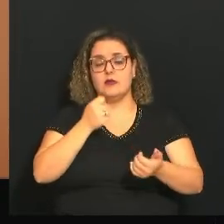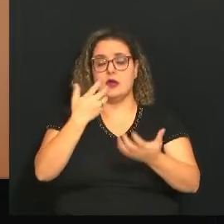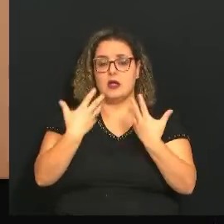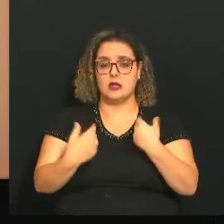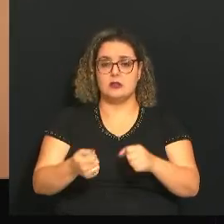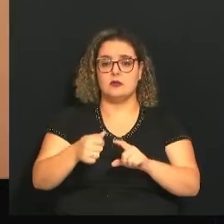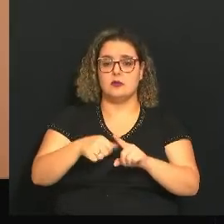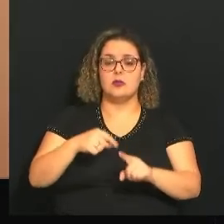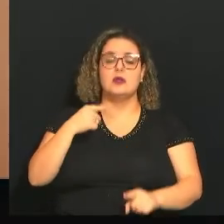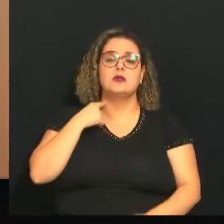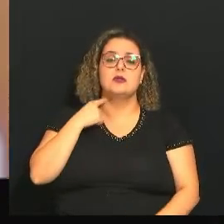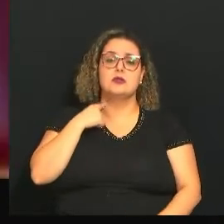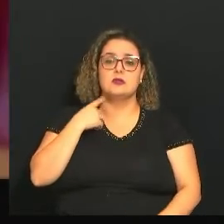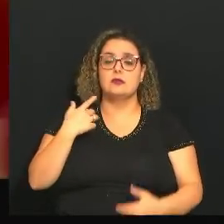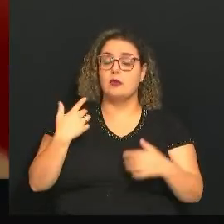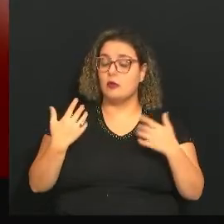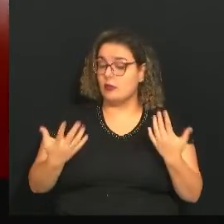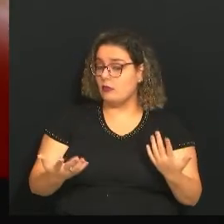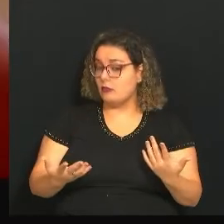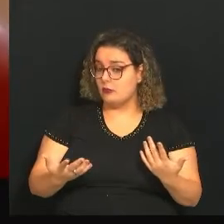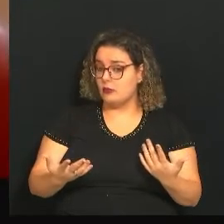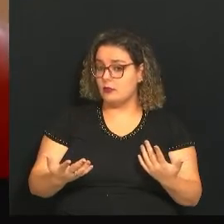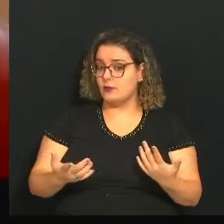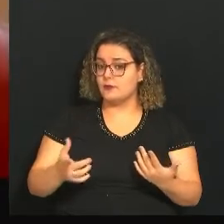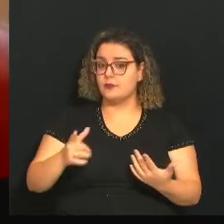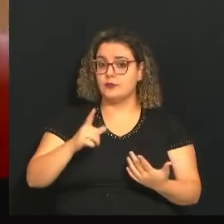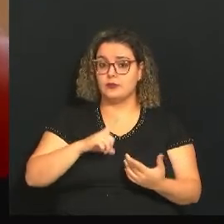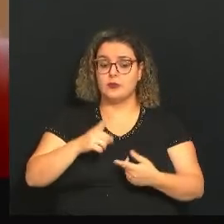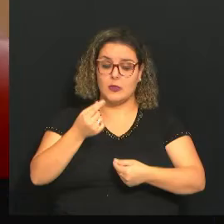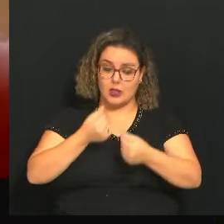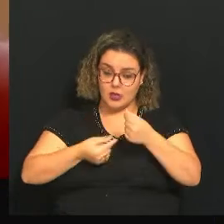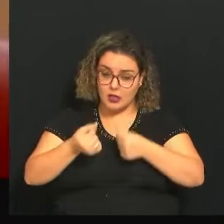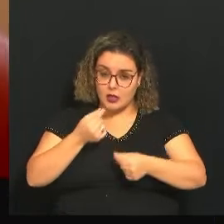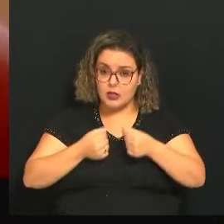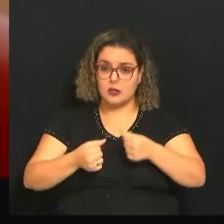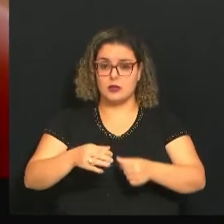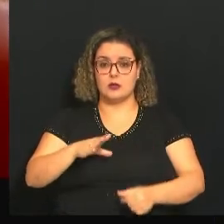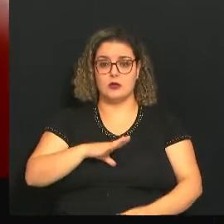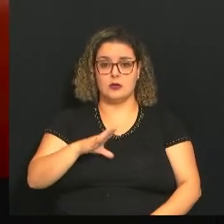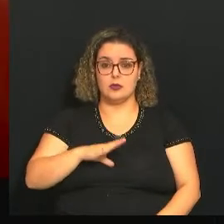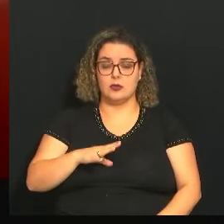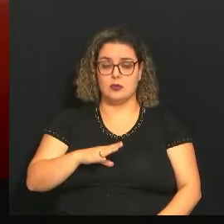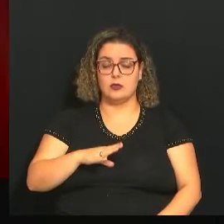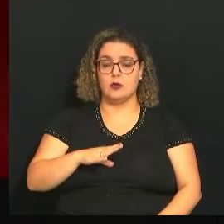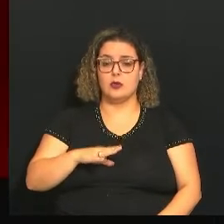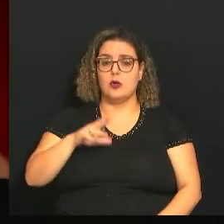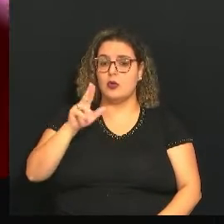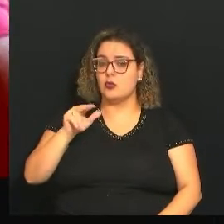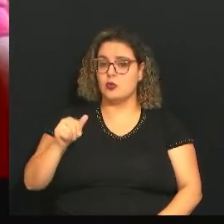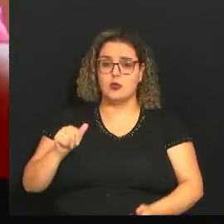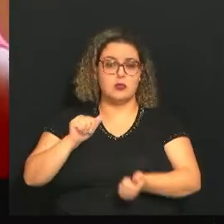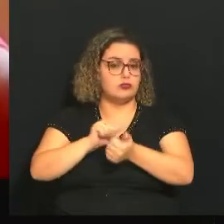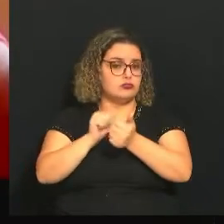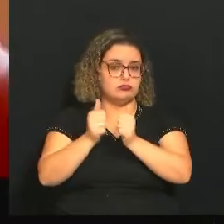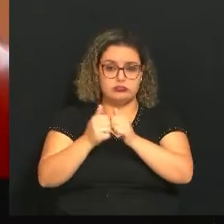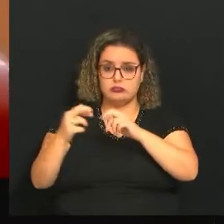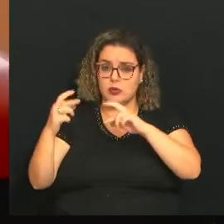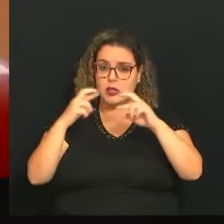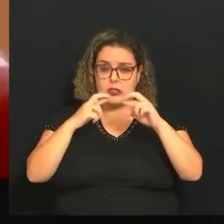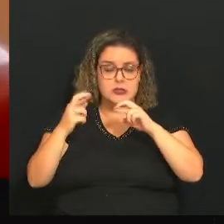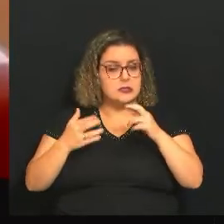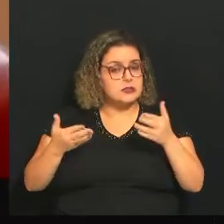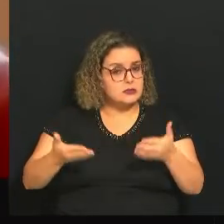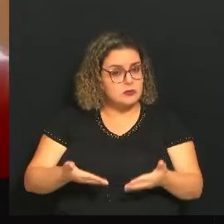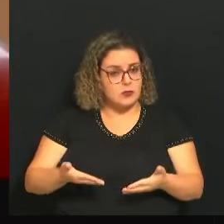também dá. Ou seja, tem recurso às cidades, nunca foi feito um ajuste fiscal desse tamanho